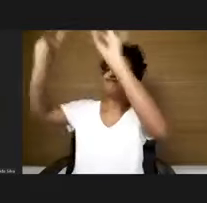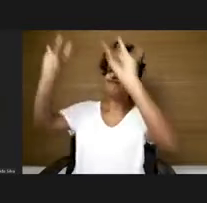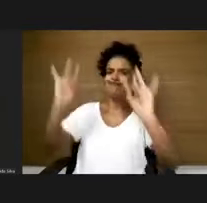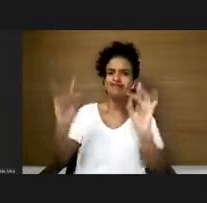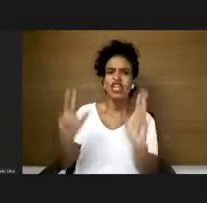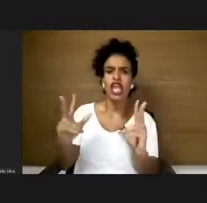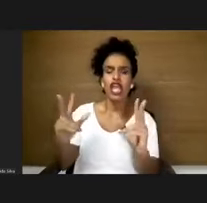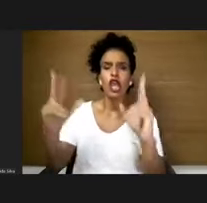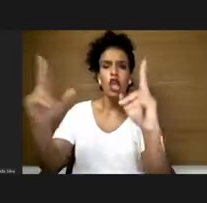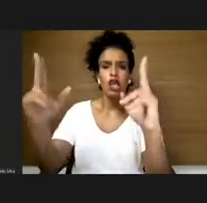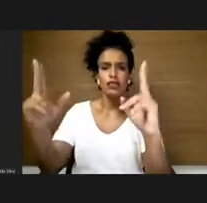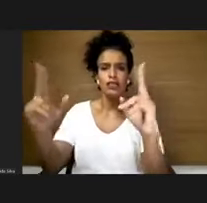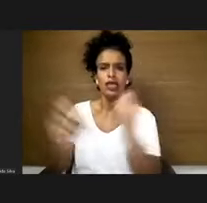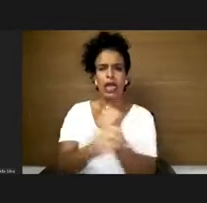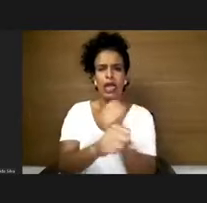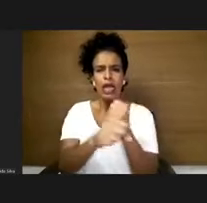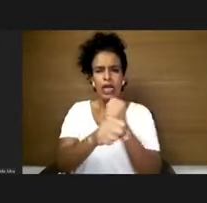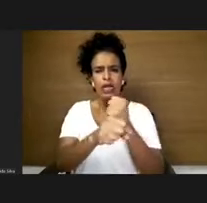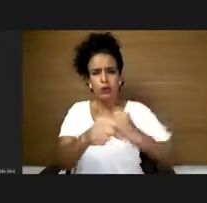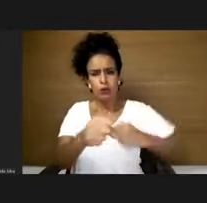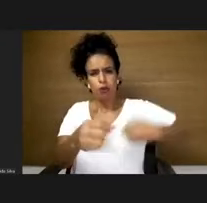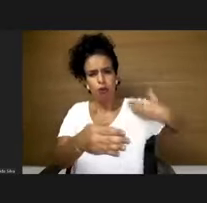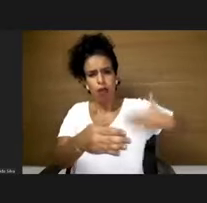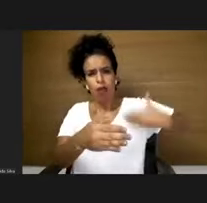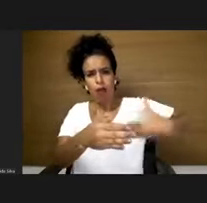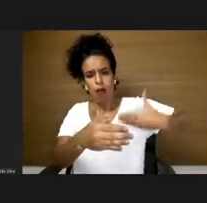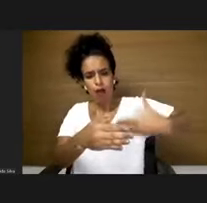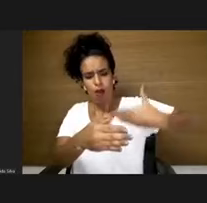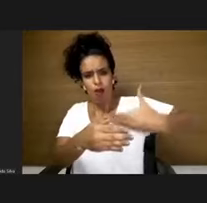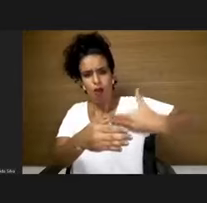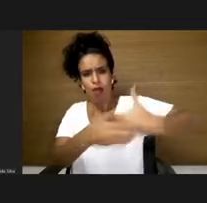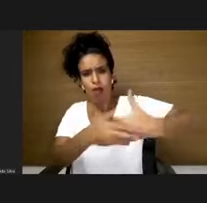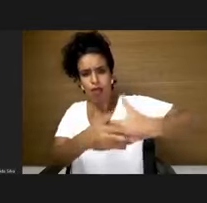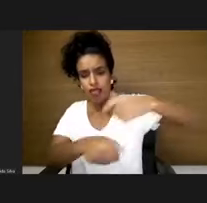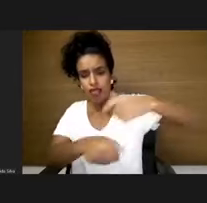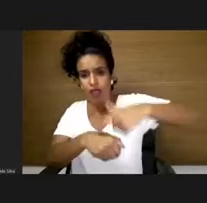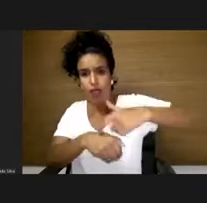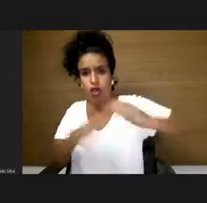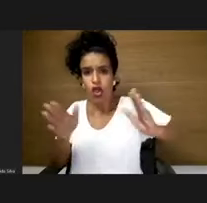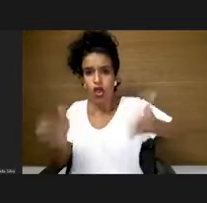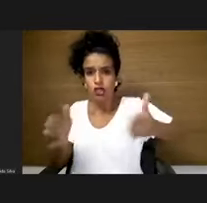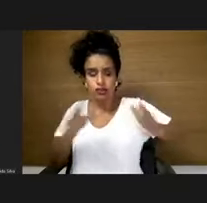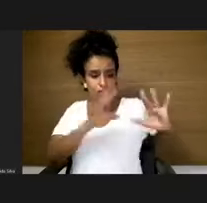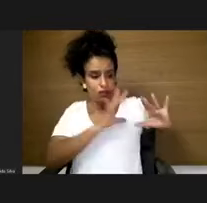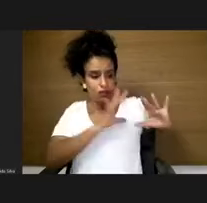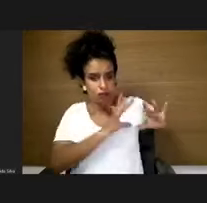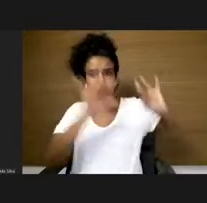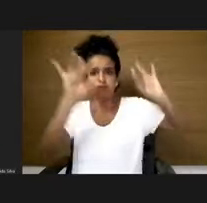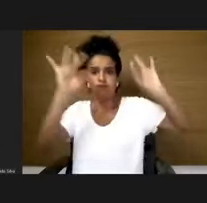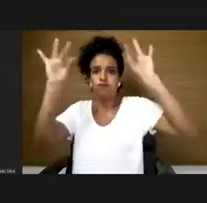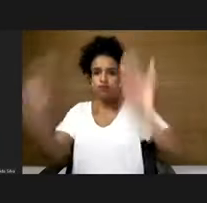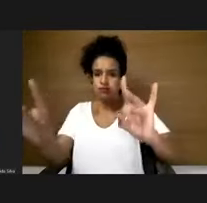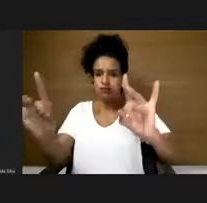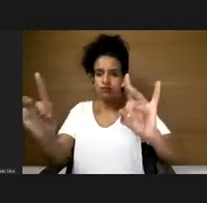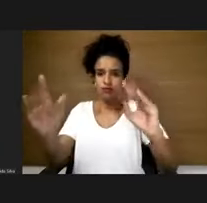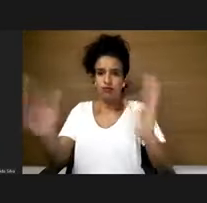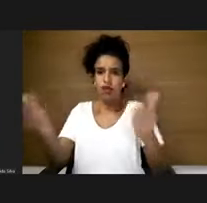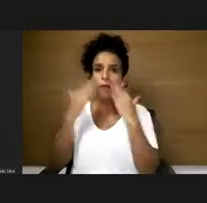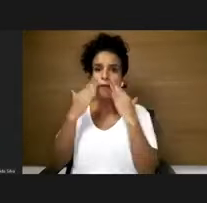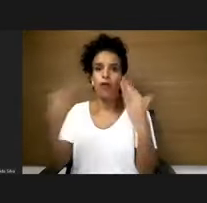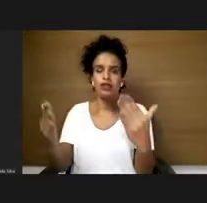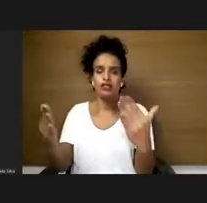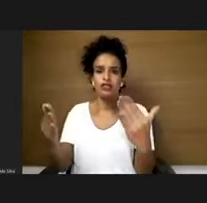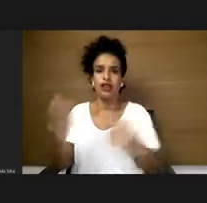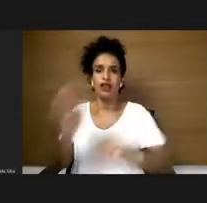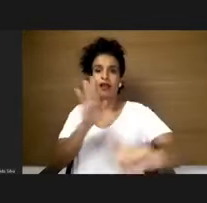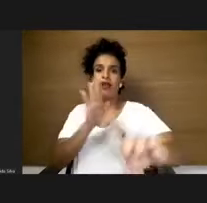foi a adequação da lei de educação, em que essa atividade